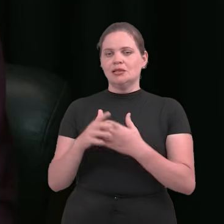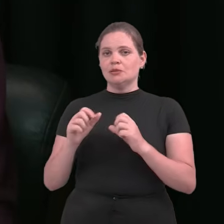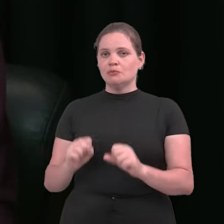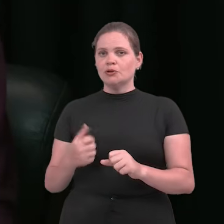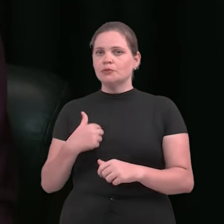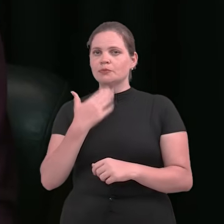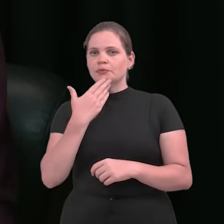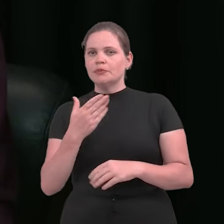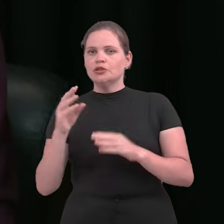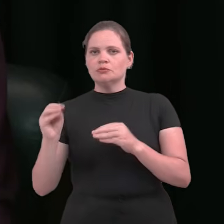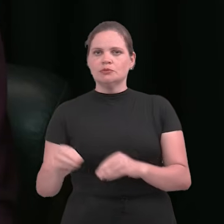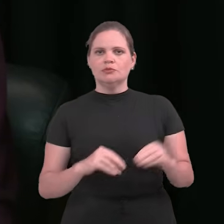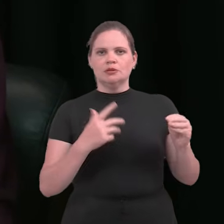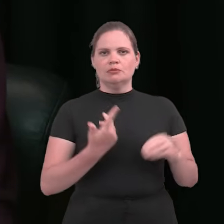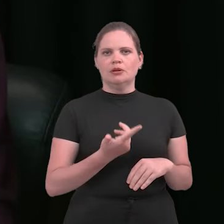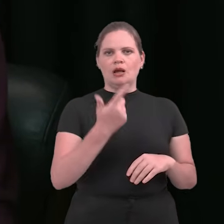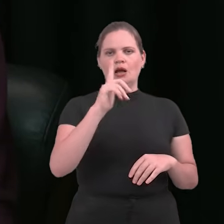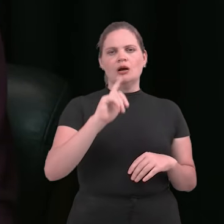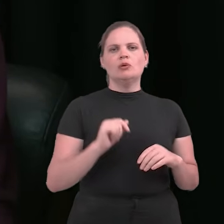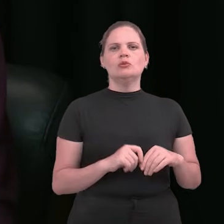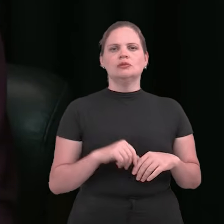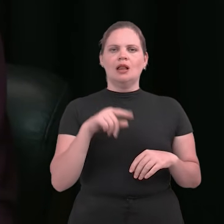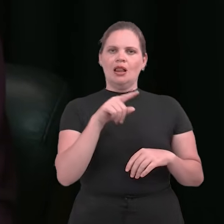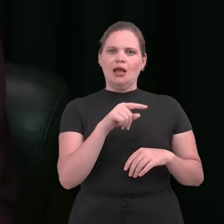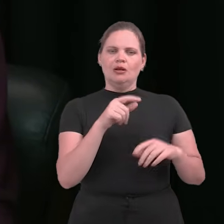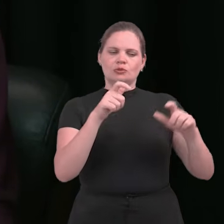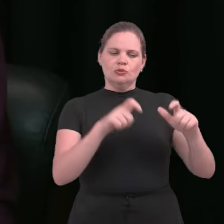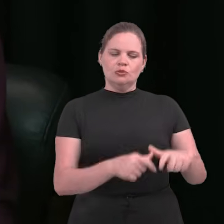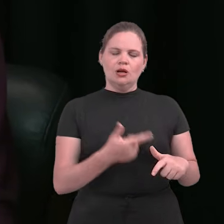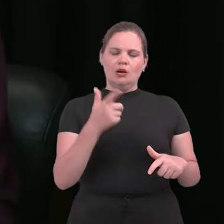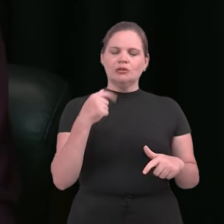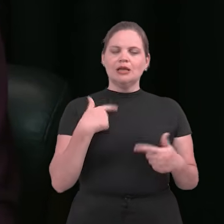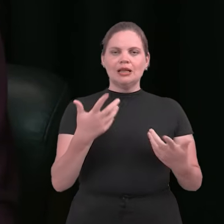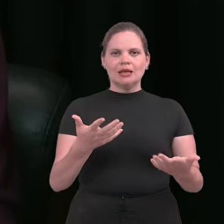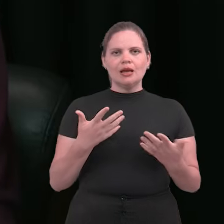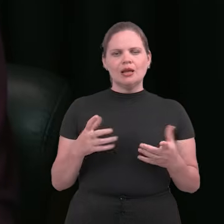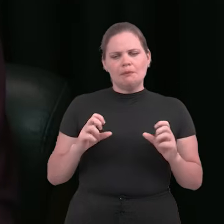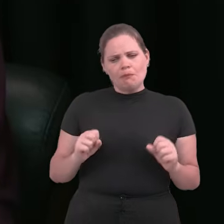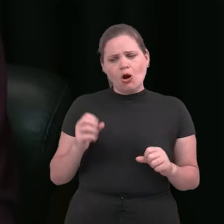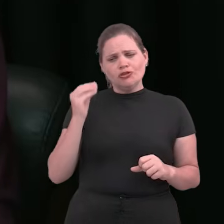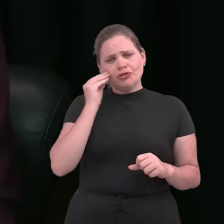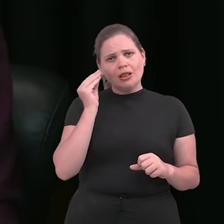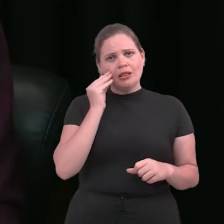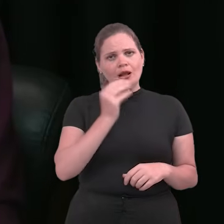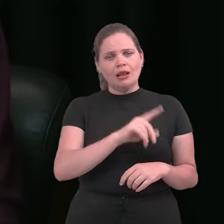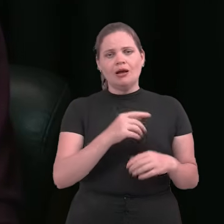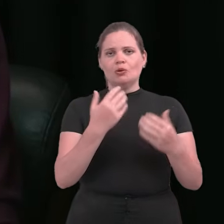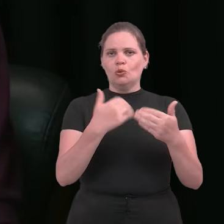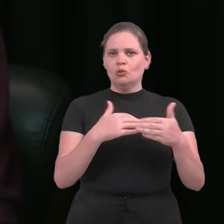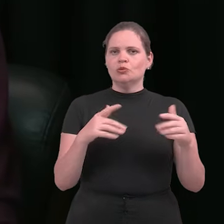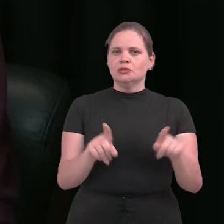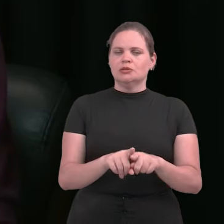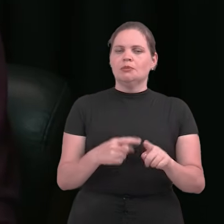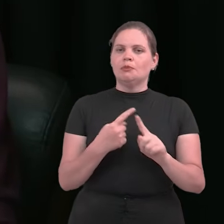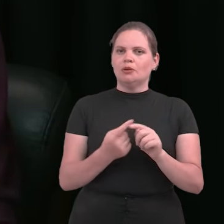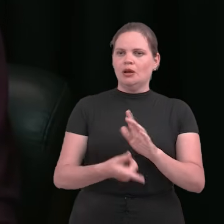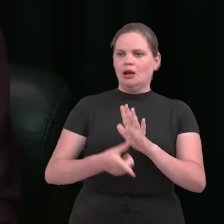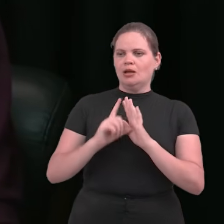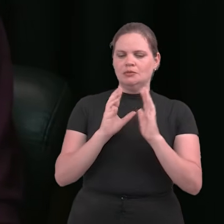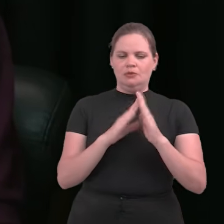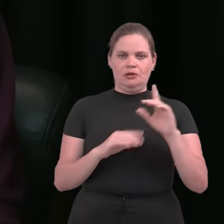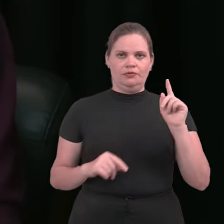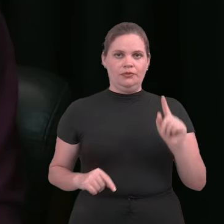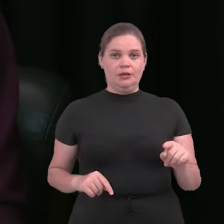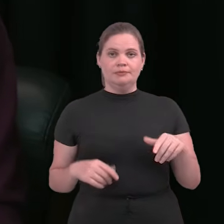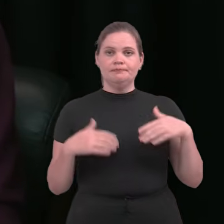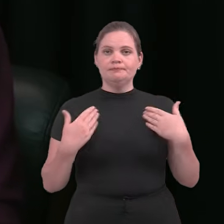Muito bom. Se tiver vaga, ele pode concorrer à remoção para aquele lugar que ele deseja, ou às vezes morava. Então